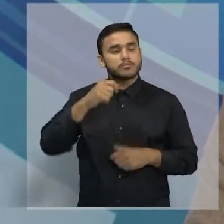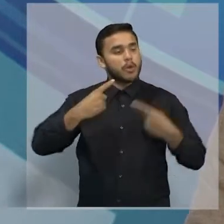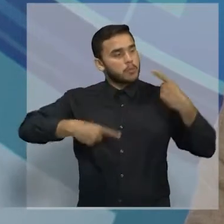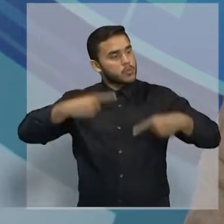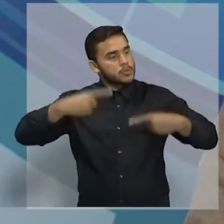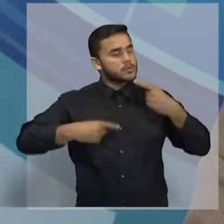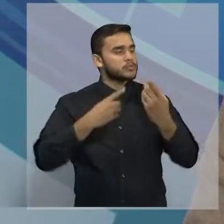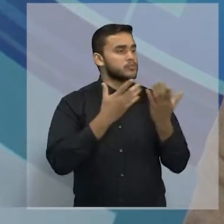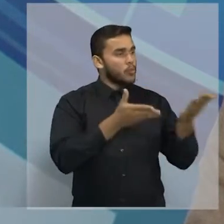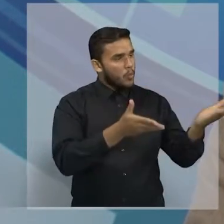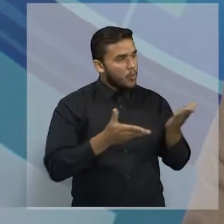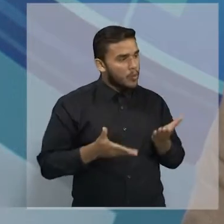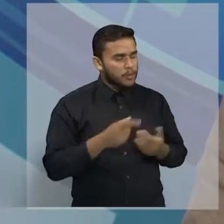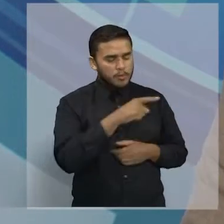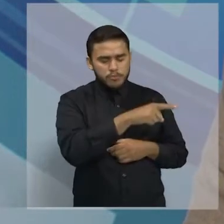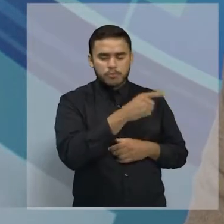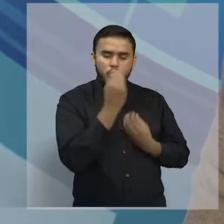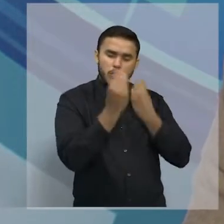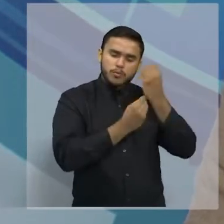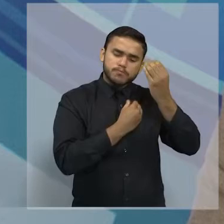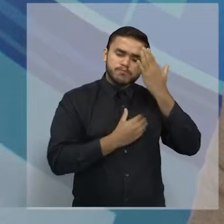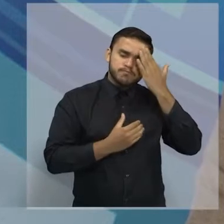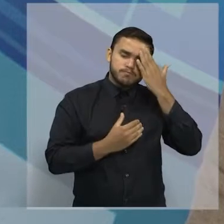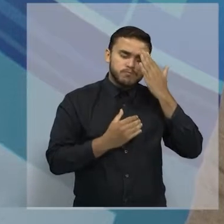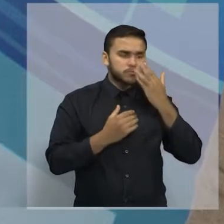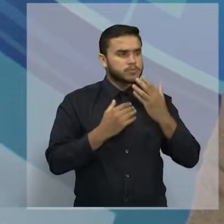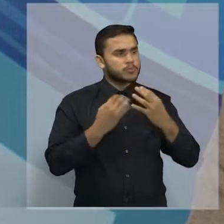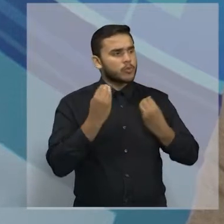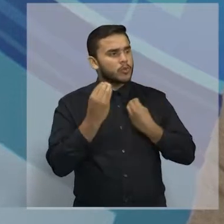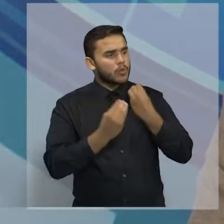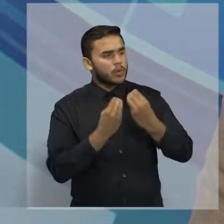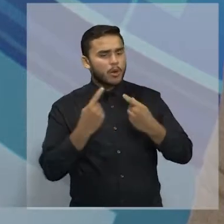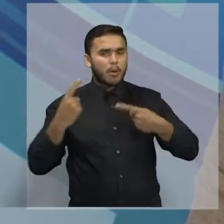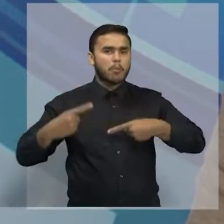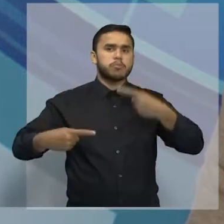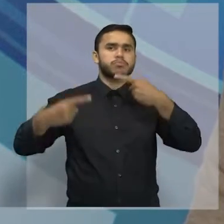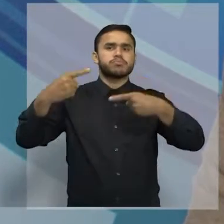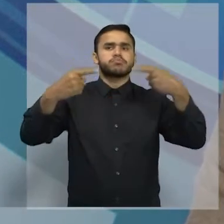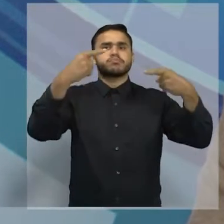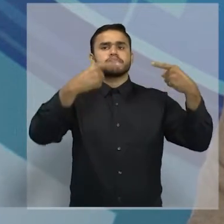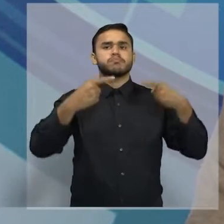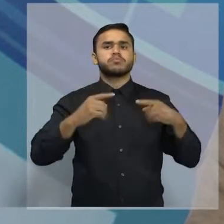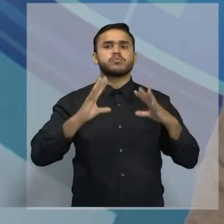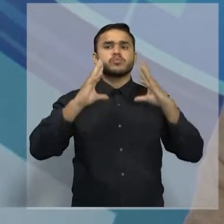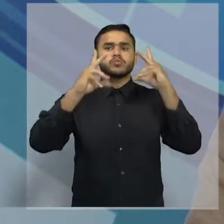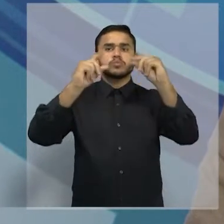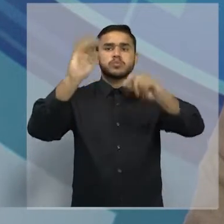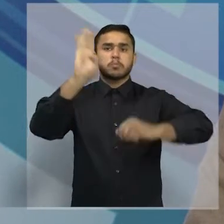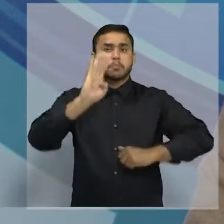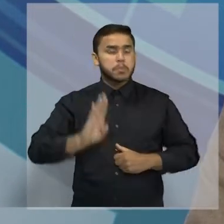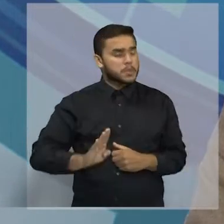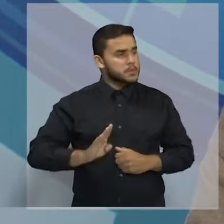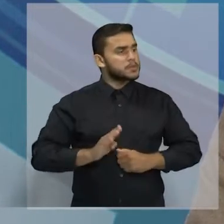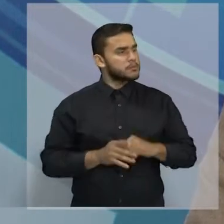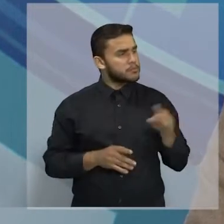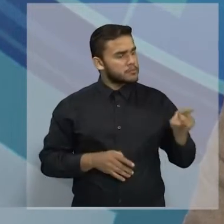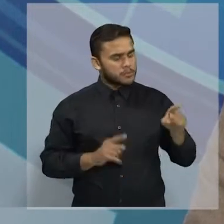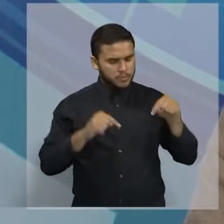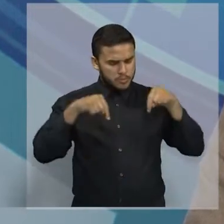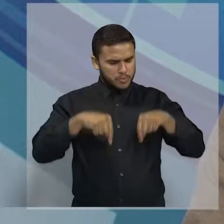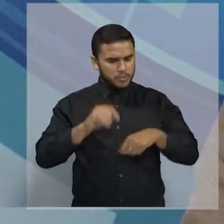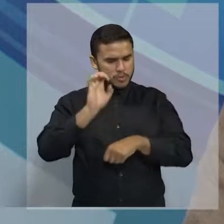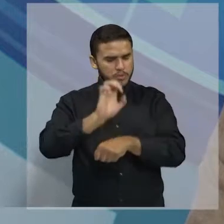nos ajudar a entender essa dinâmica política no país e como isso reflete no Ceará.